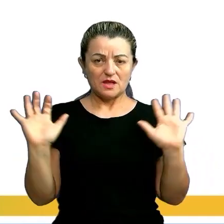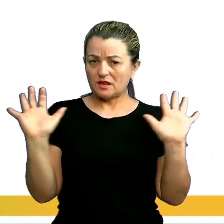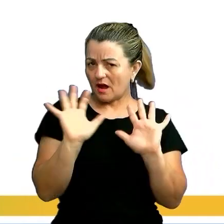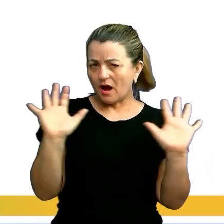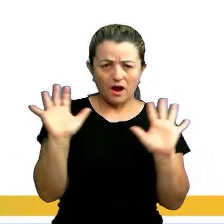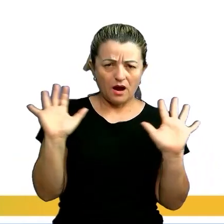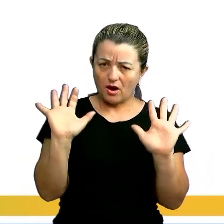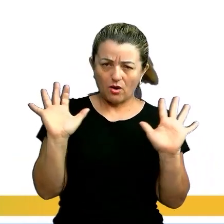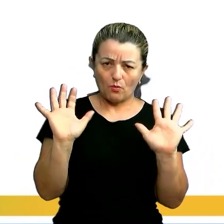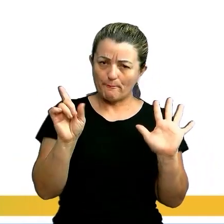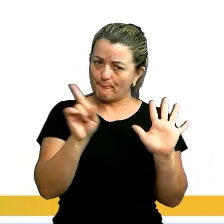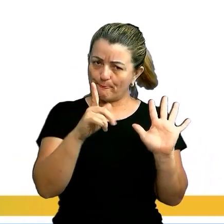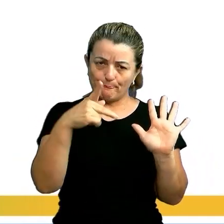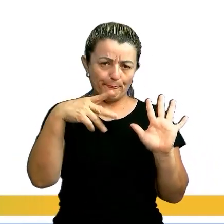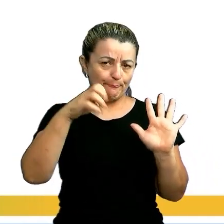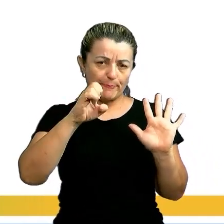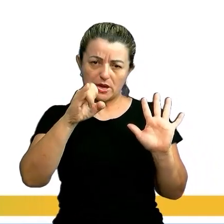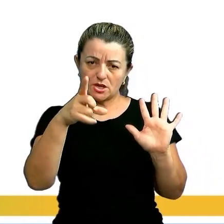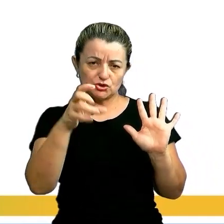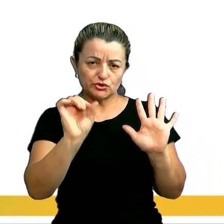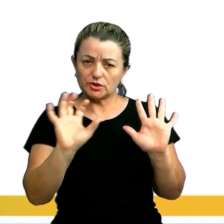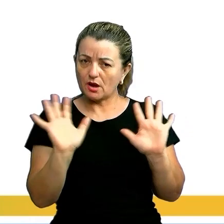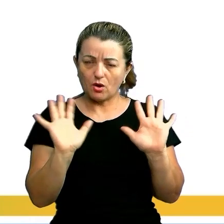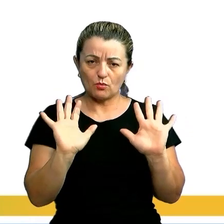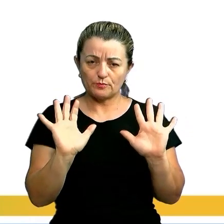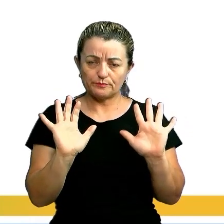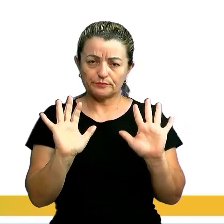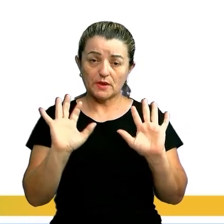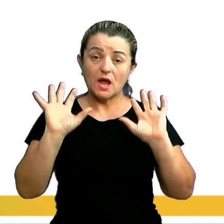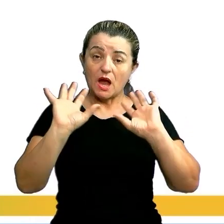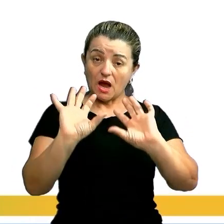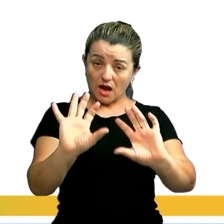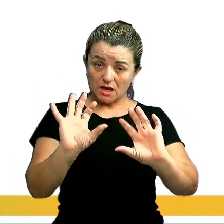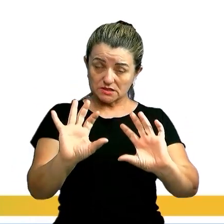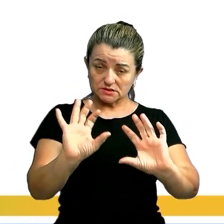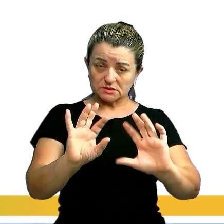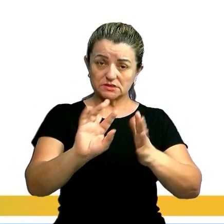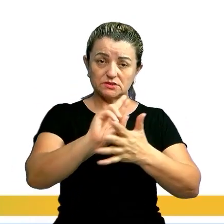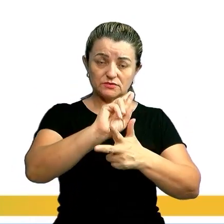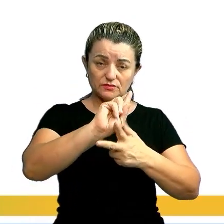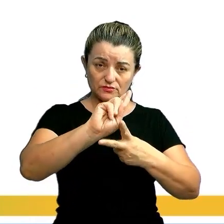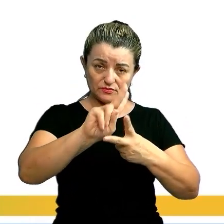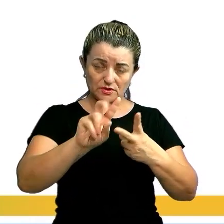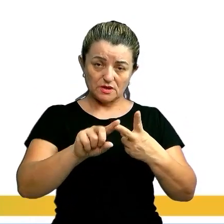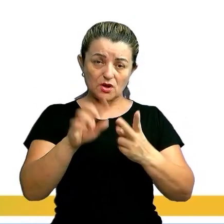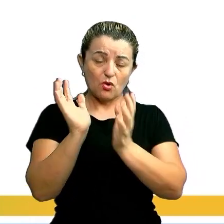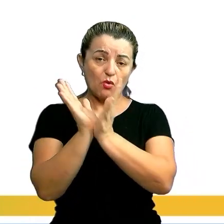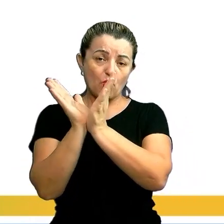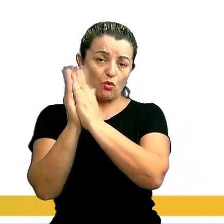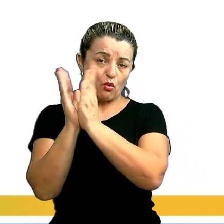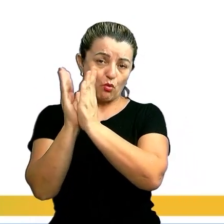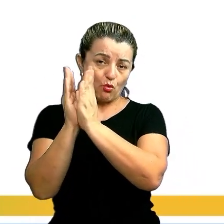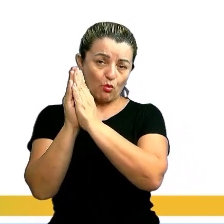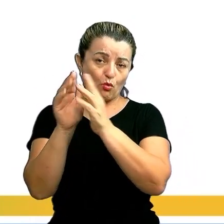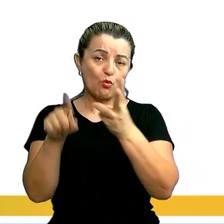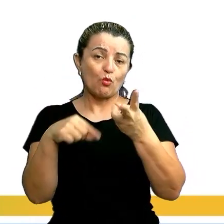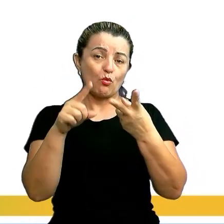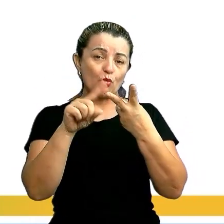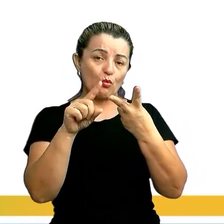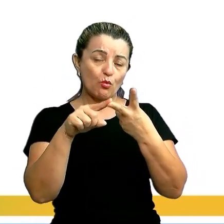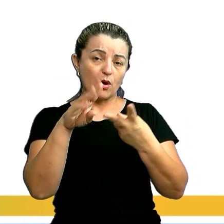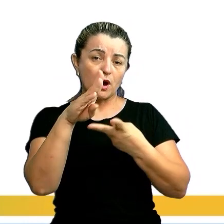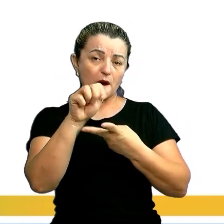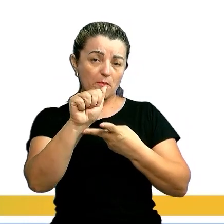peixe. Então tá. Assim, mamíferos como baleias e golfinhos são classificados como peixes.